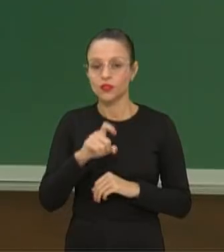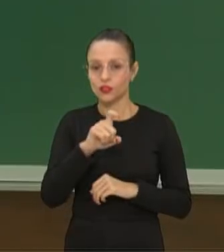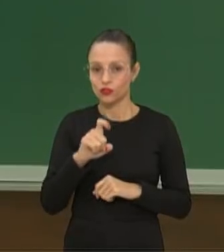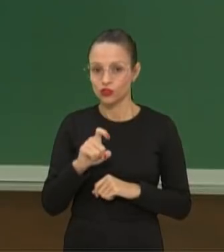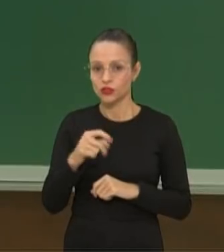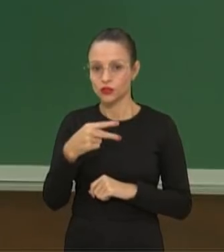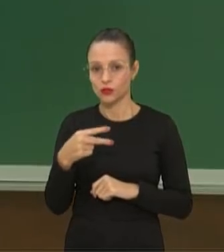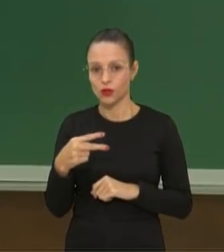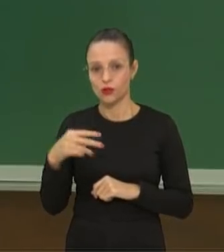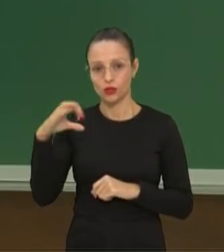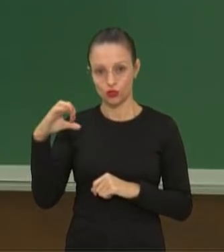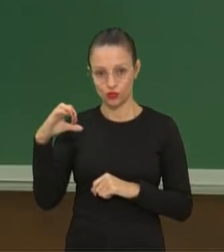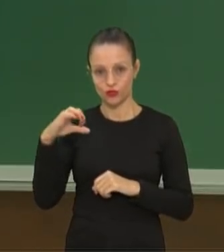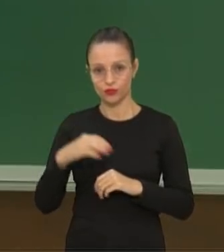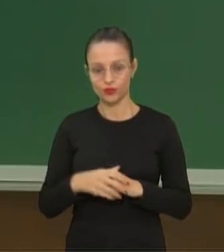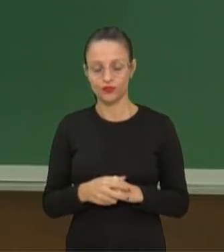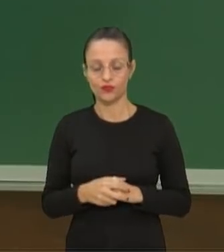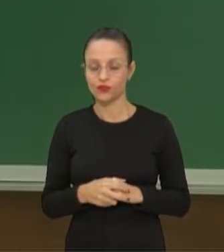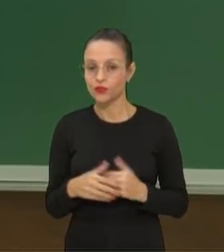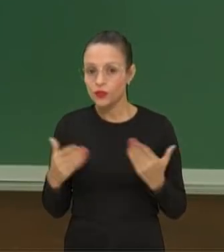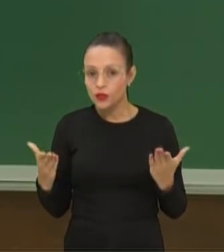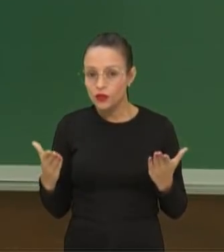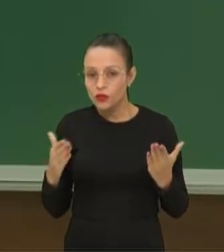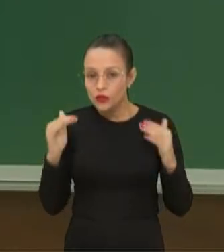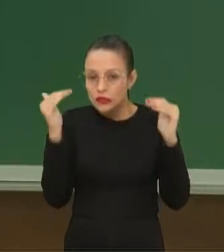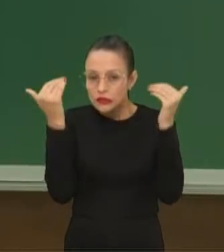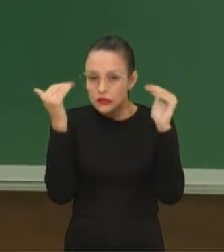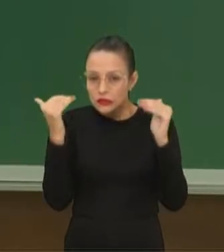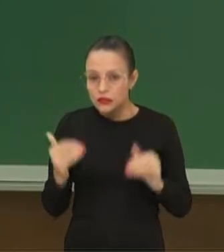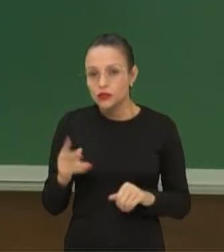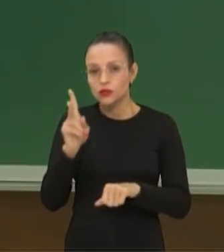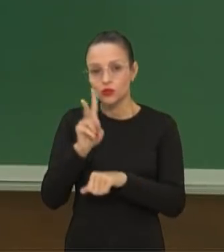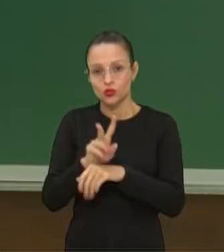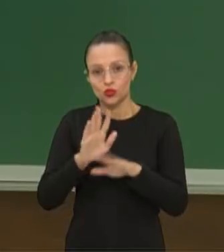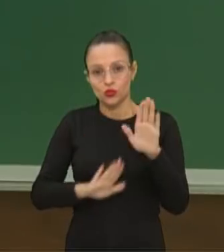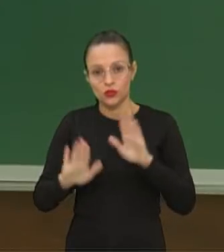a 9. Tá? Então, só fazer com organização e cuidado.